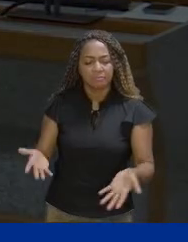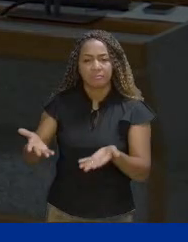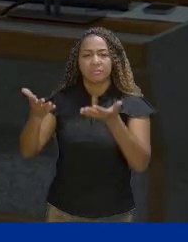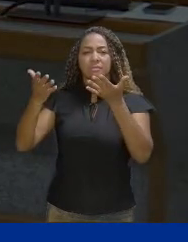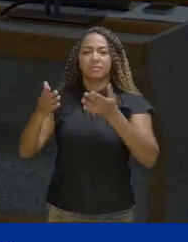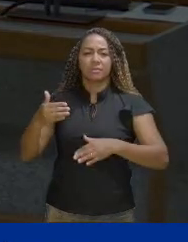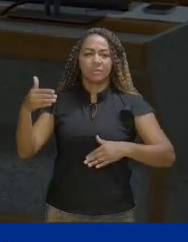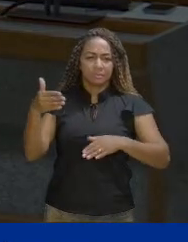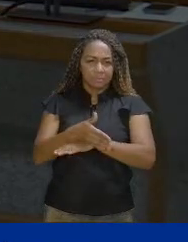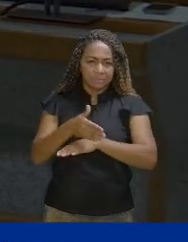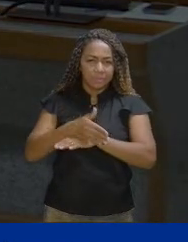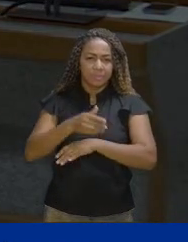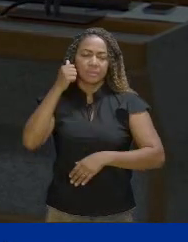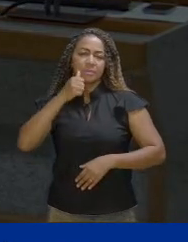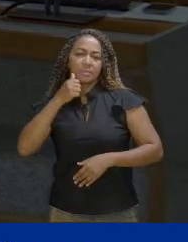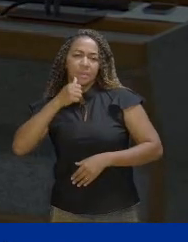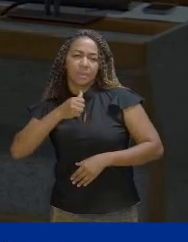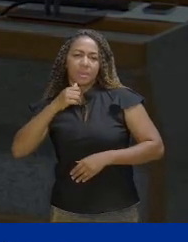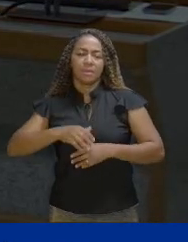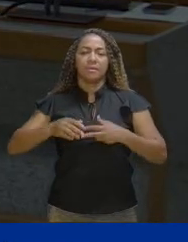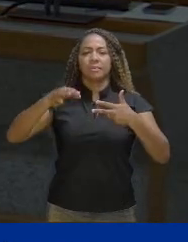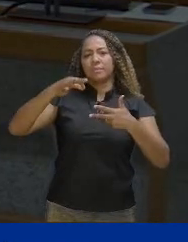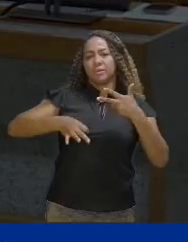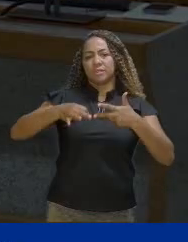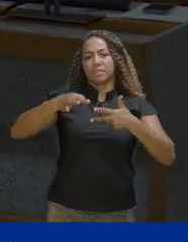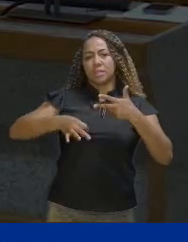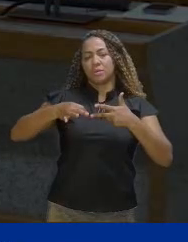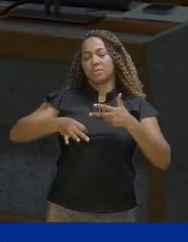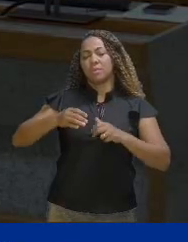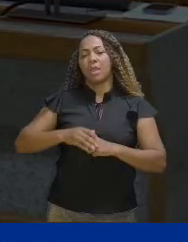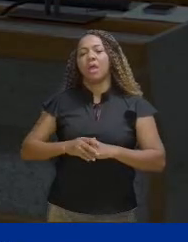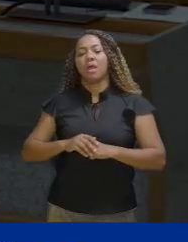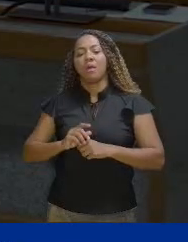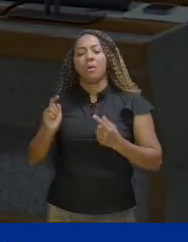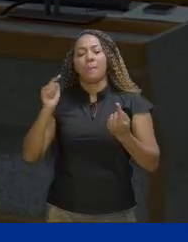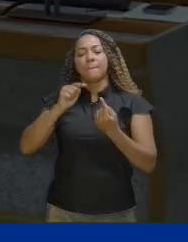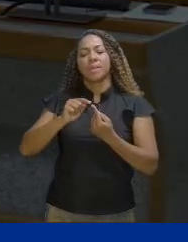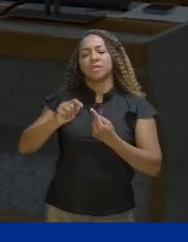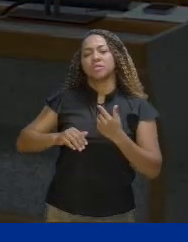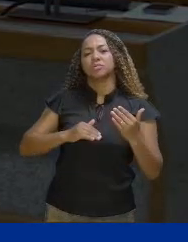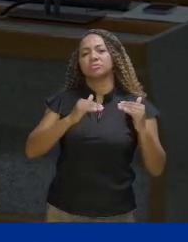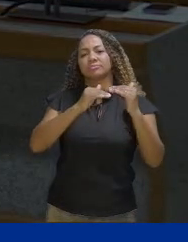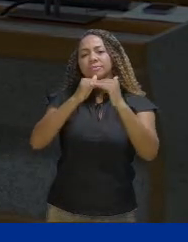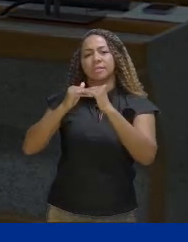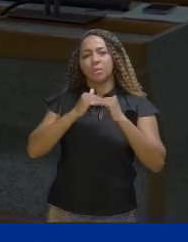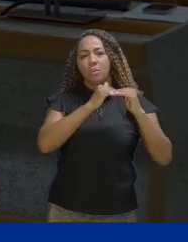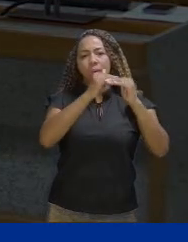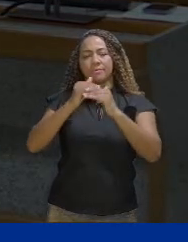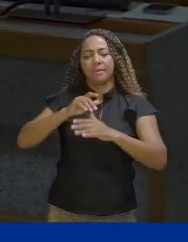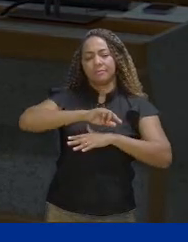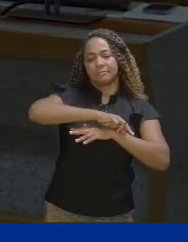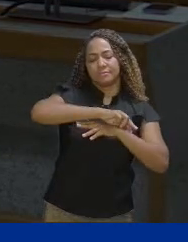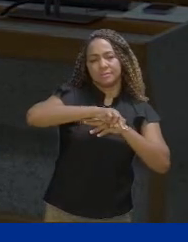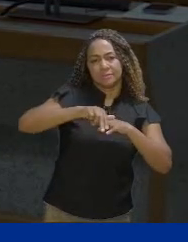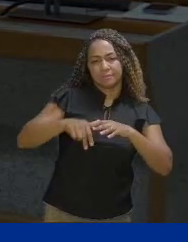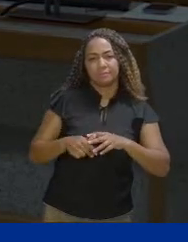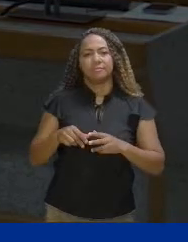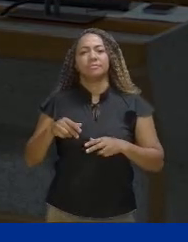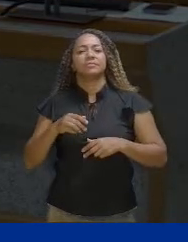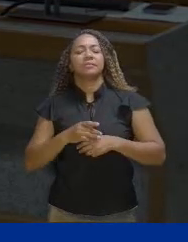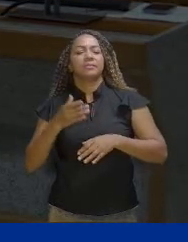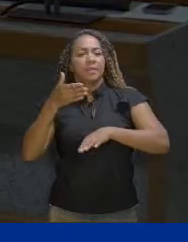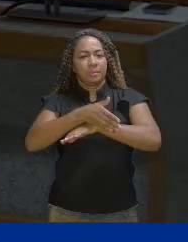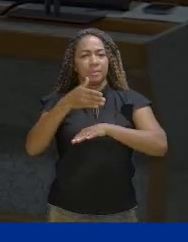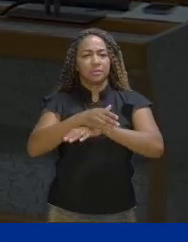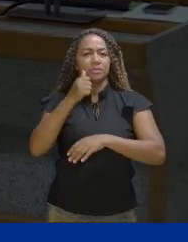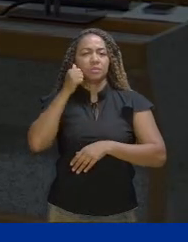Participação Institucional Feminina no Poder Judiciário, com o objetivo de promover a igualdade de gênero e a participação efetiva das